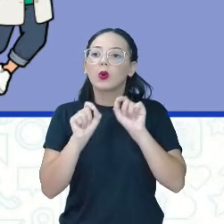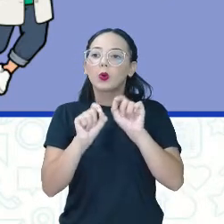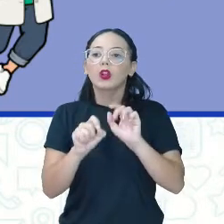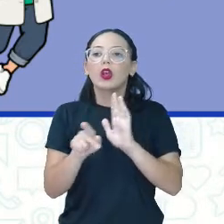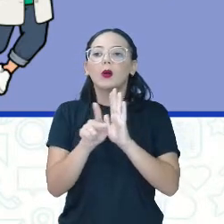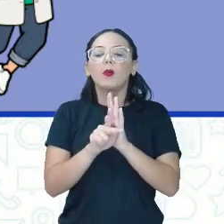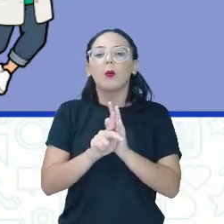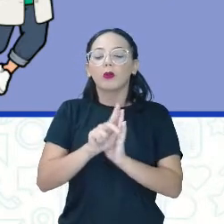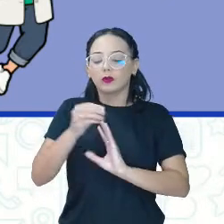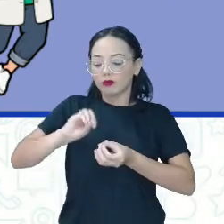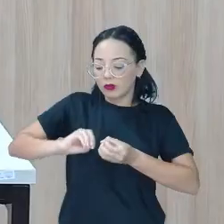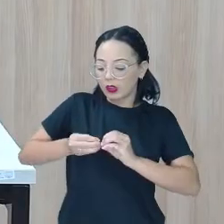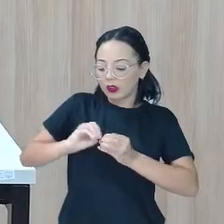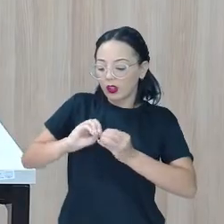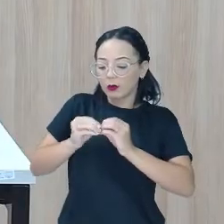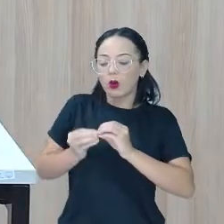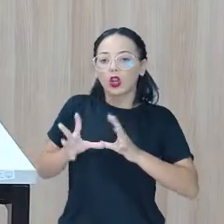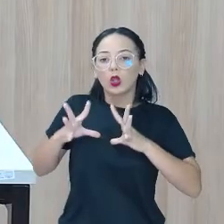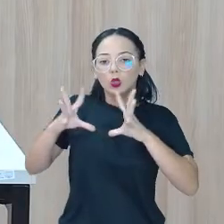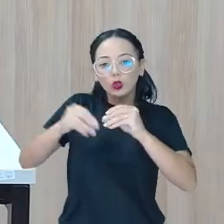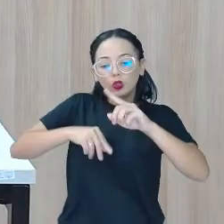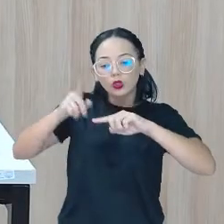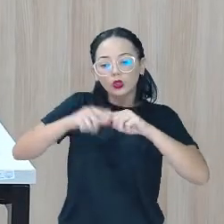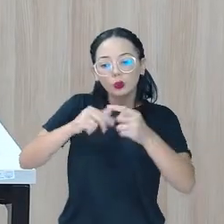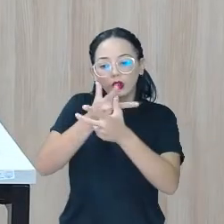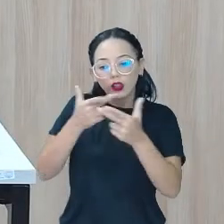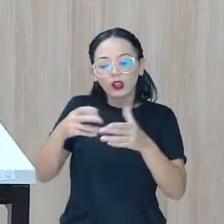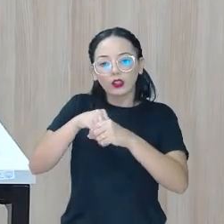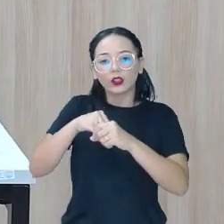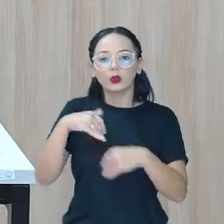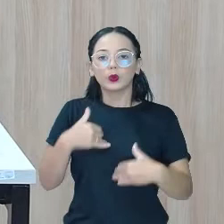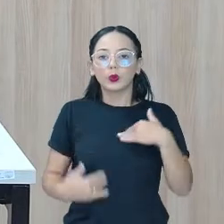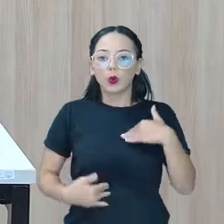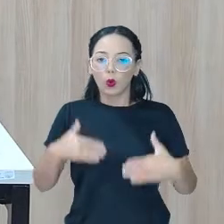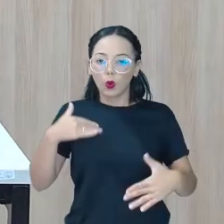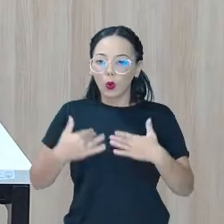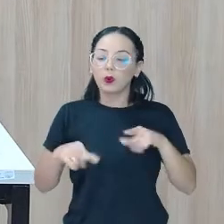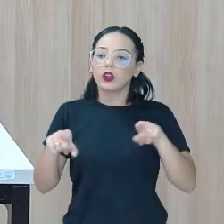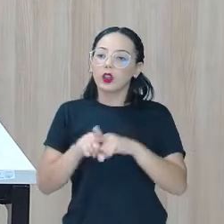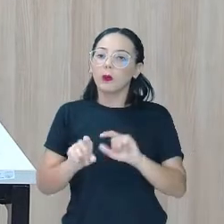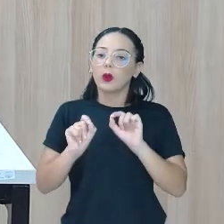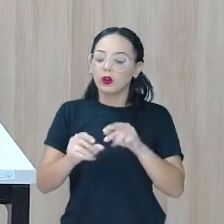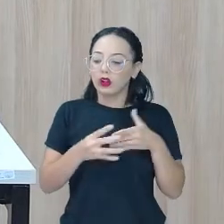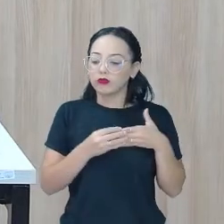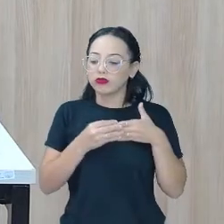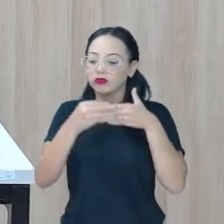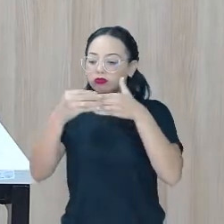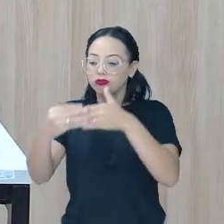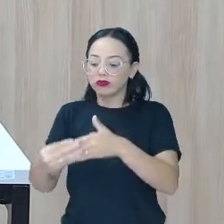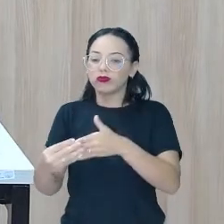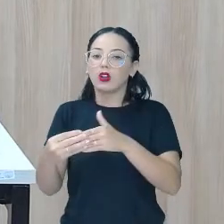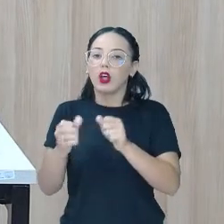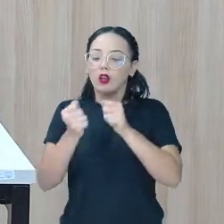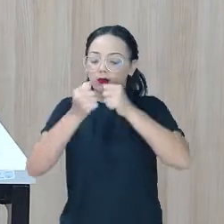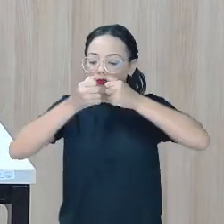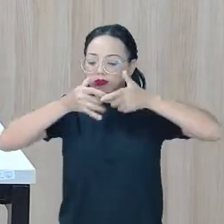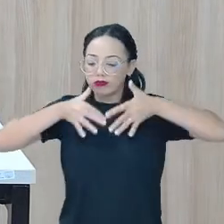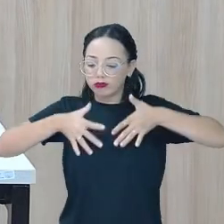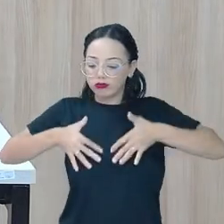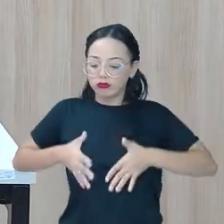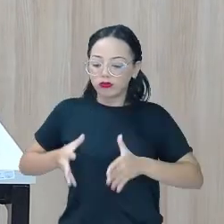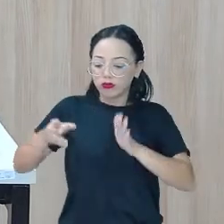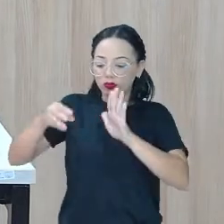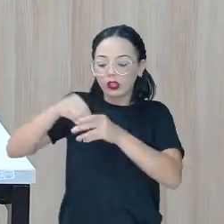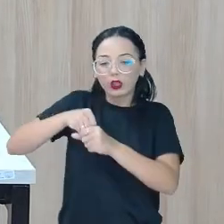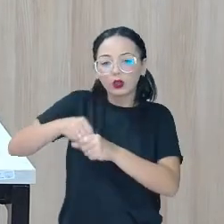excretas metabólicas, que são todos os resíduos, né, do nosso corpo, que vai ser levado através do sangue até os rins, e lá os